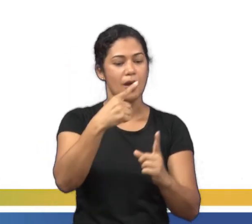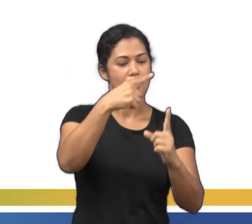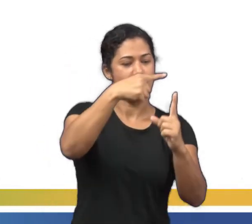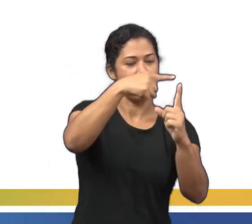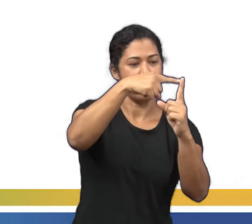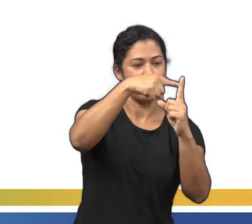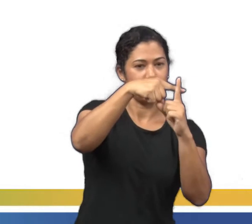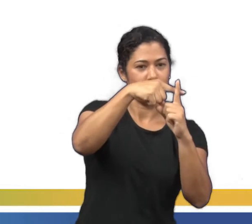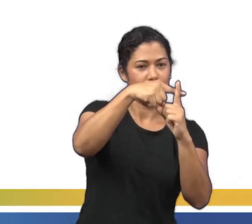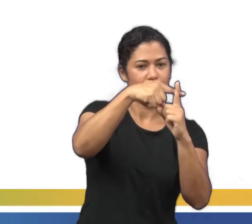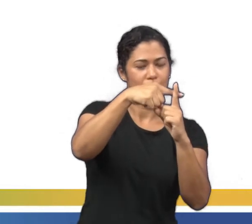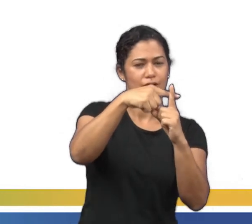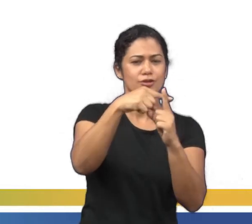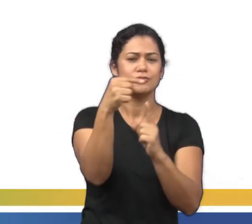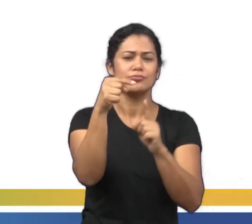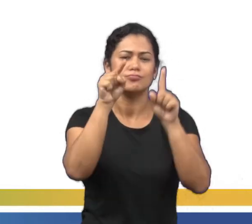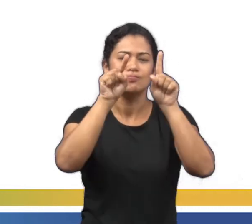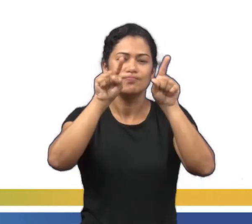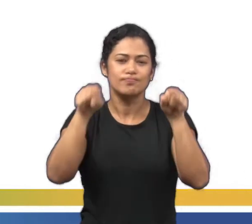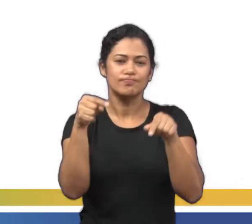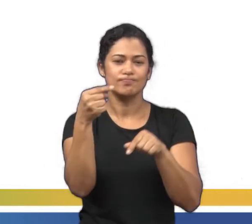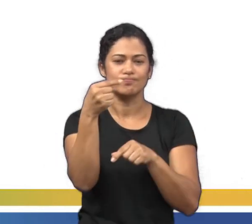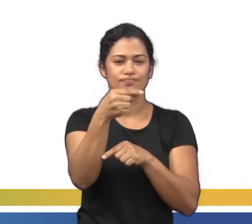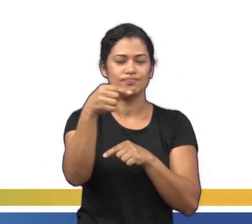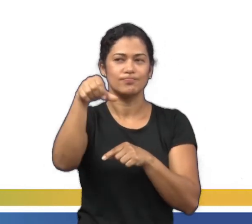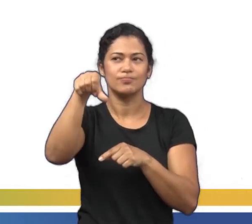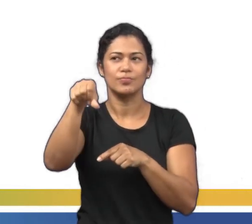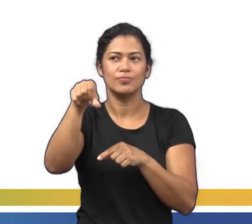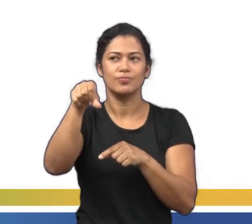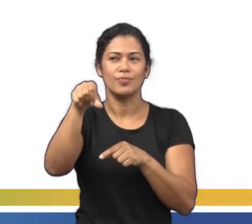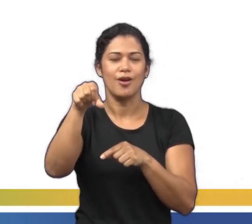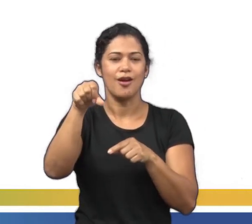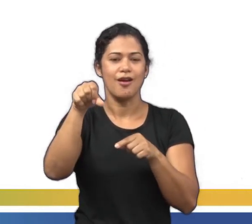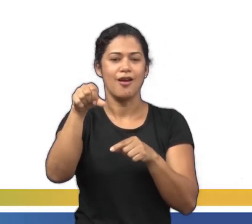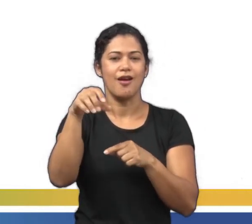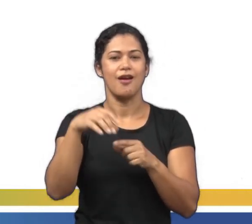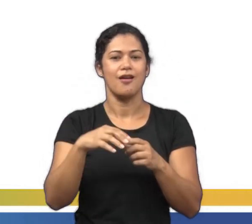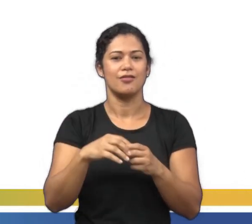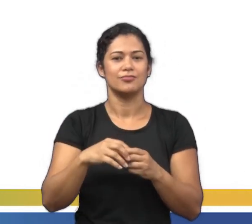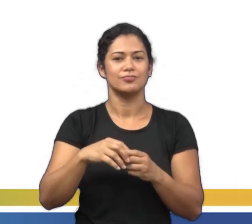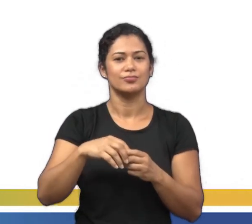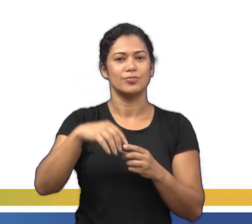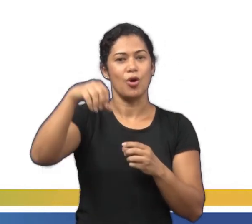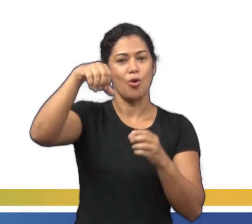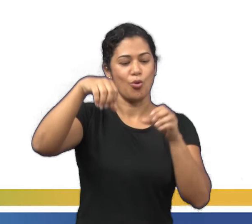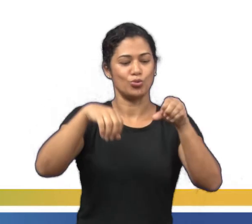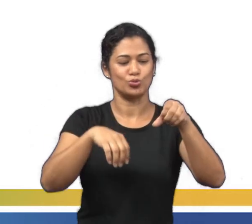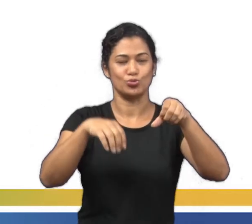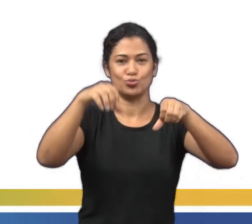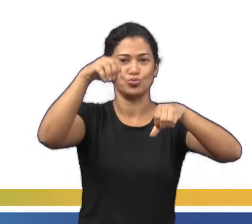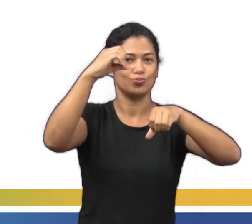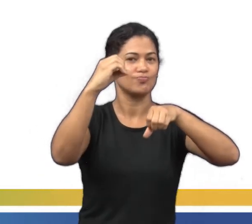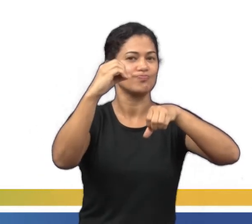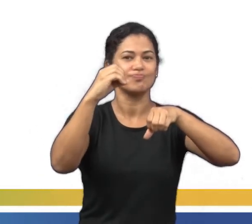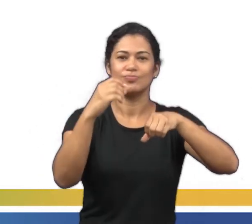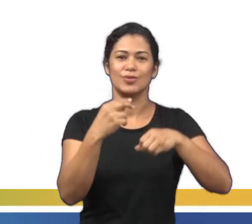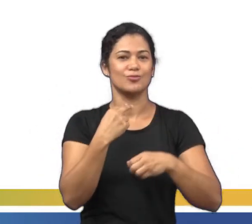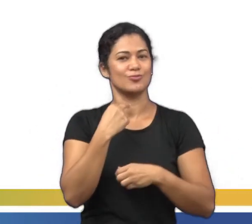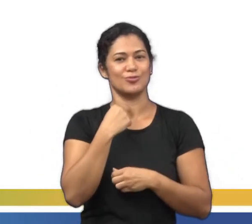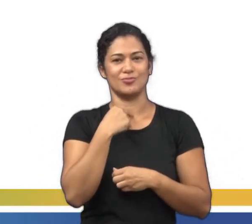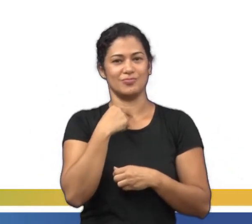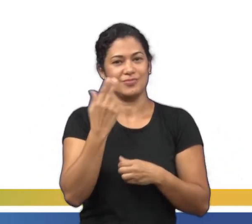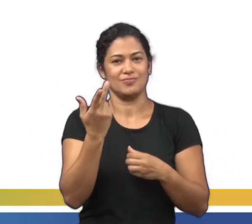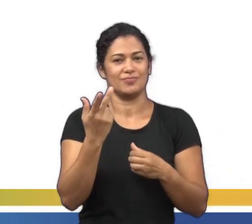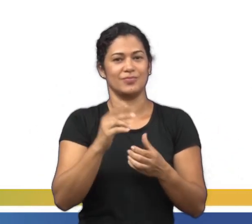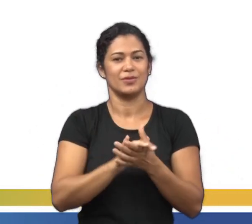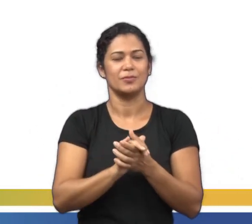16. Outra propriedade que eu mostrei para vocês. Todo número elevado a zero, não importa se ele é positivo ou